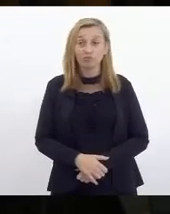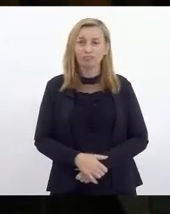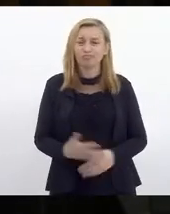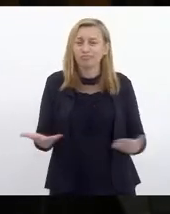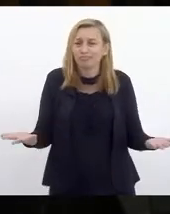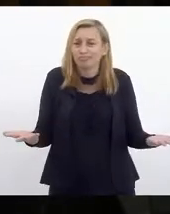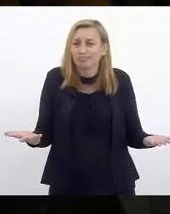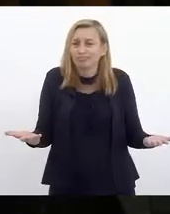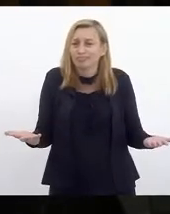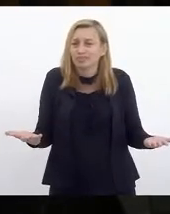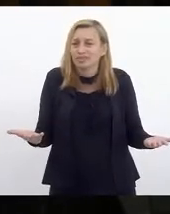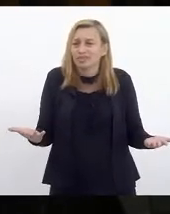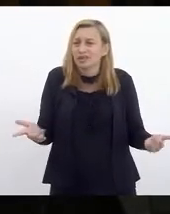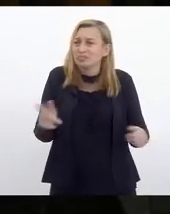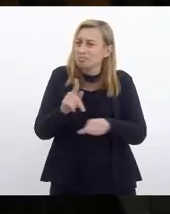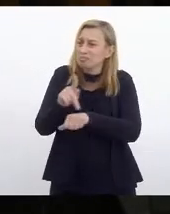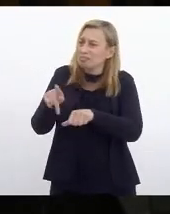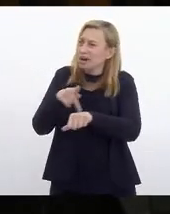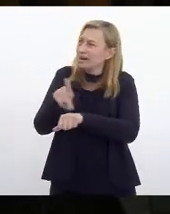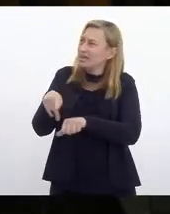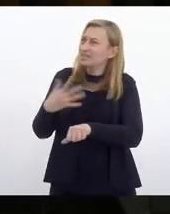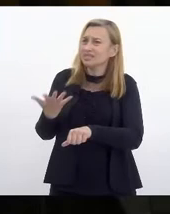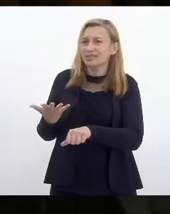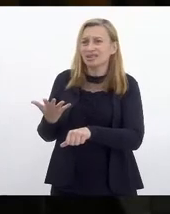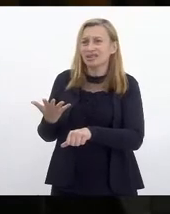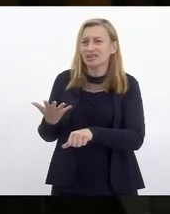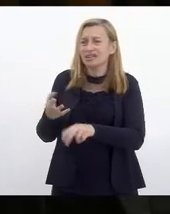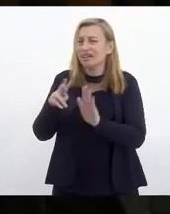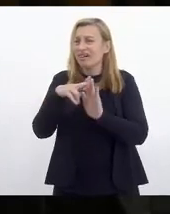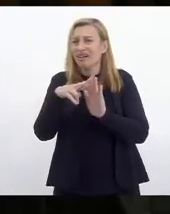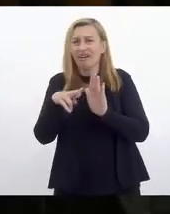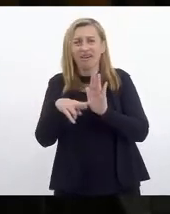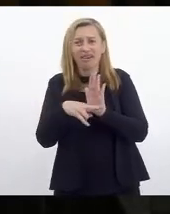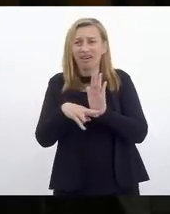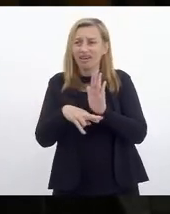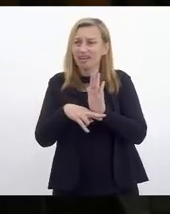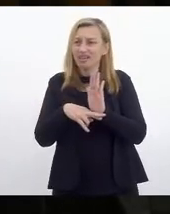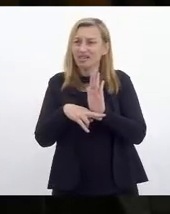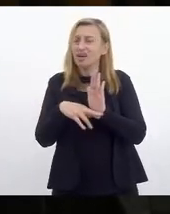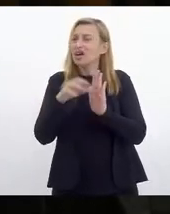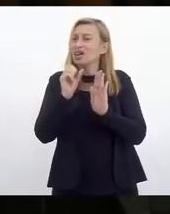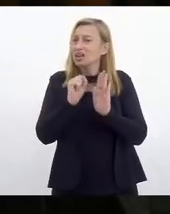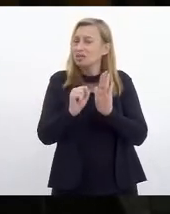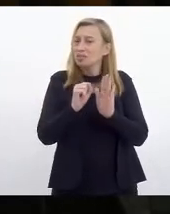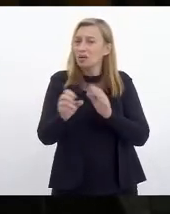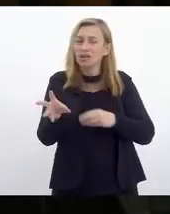diabo de país que tem uma regra que pode ser